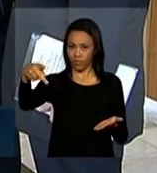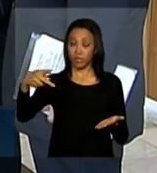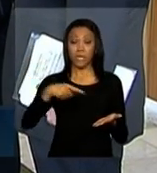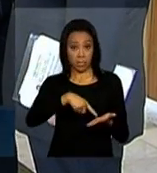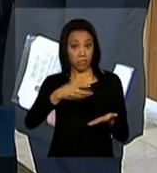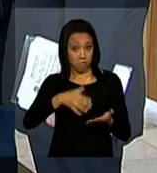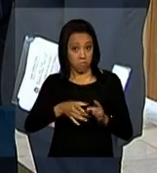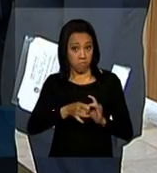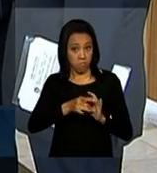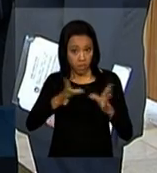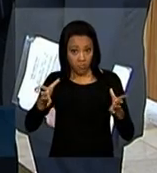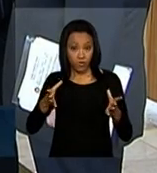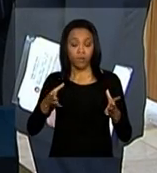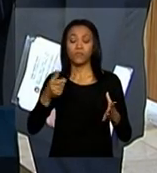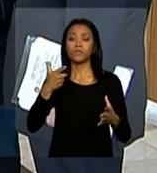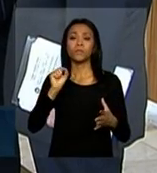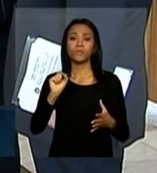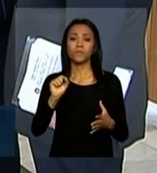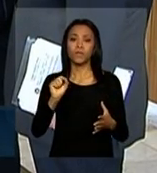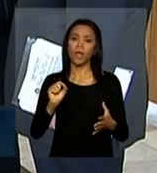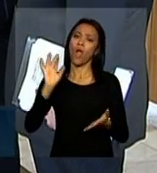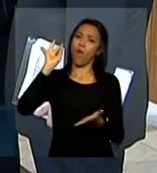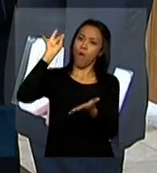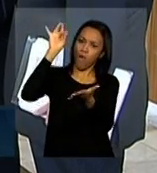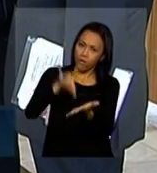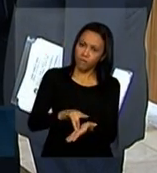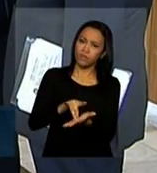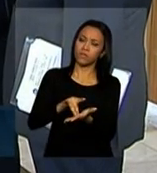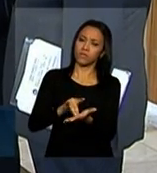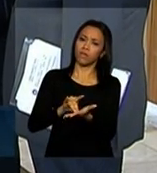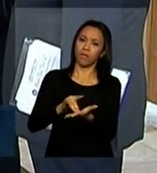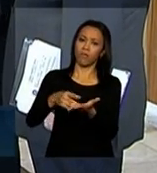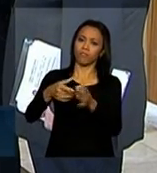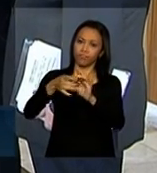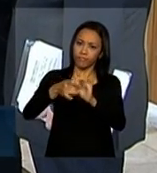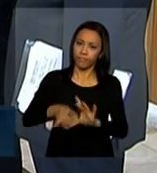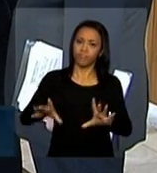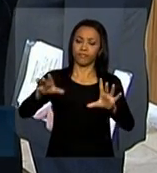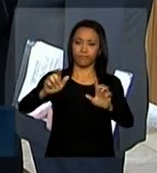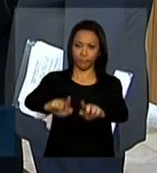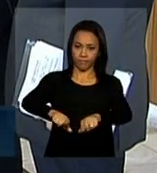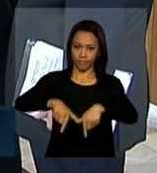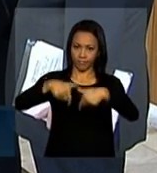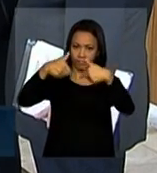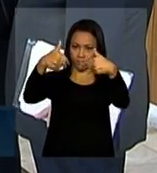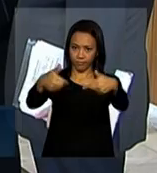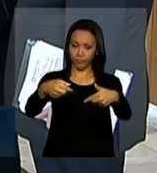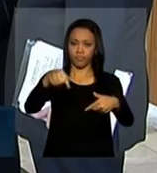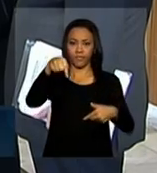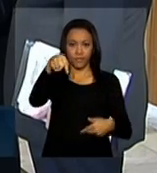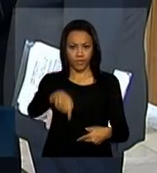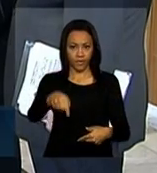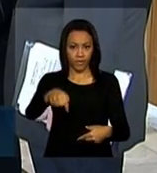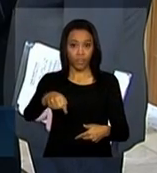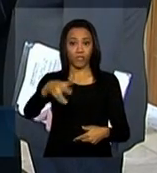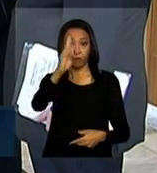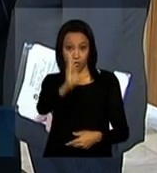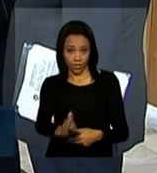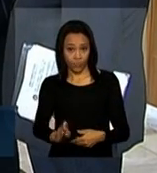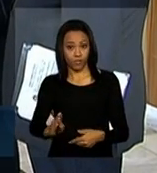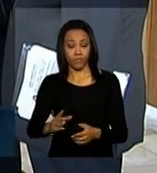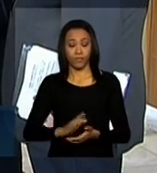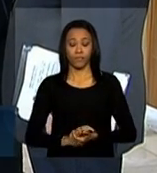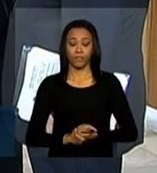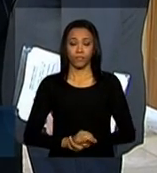pede o reconhecimento oficial do seu embaixador pelo chefe de Estado